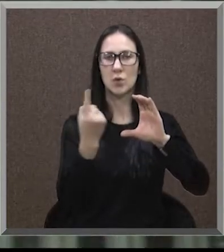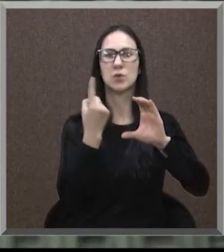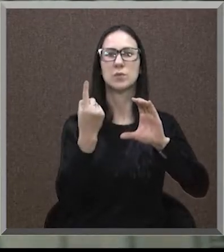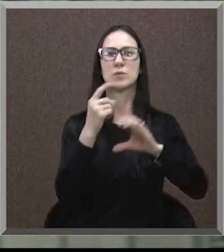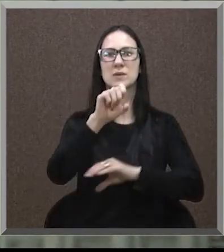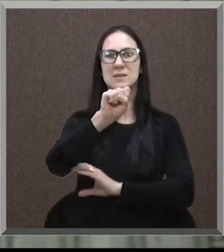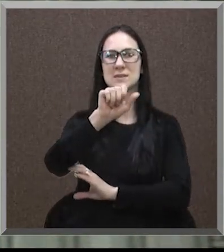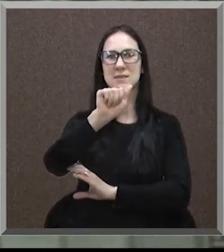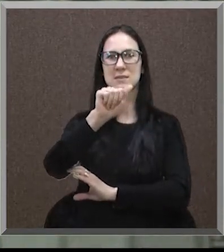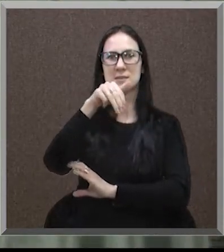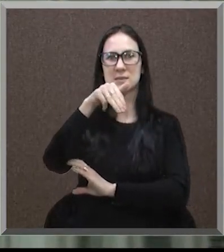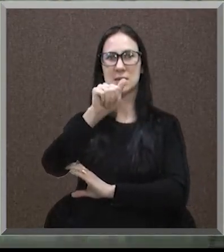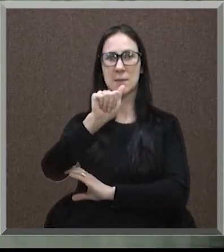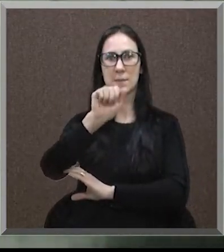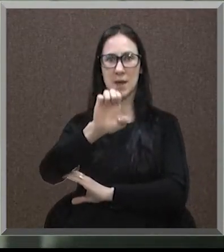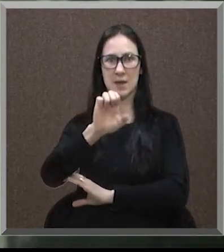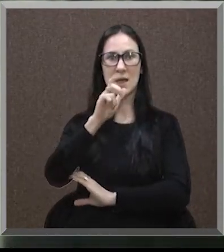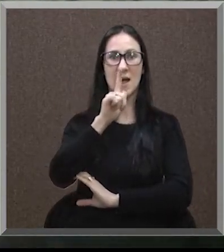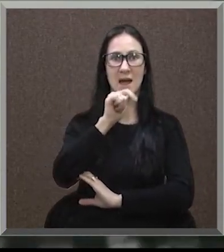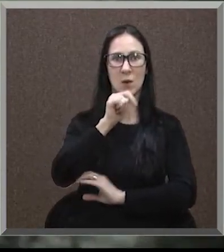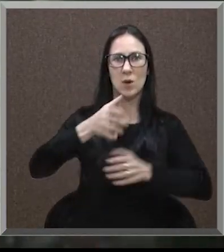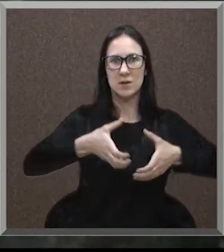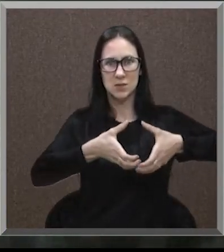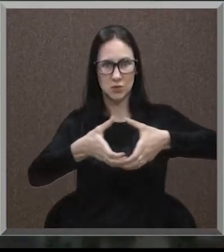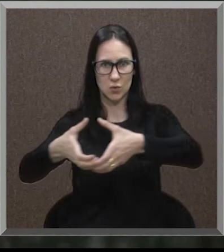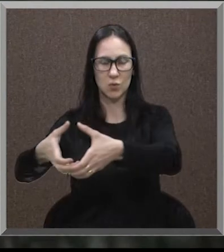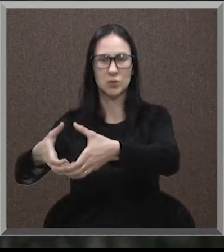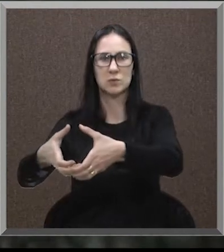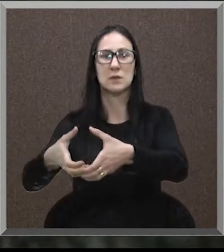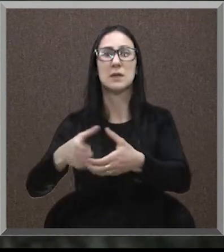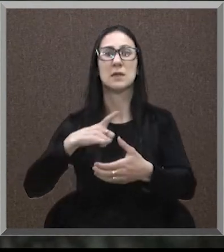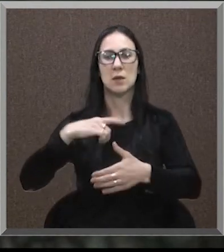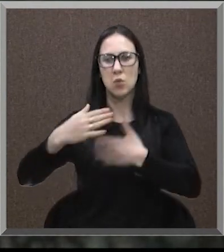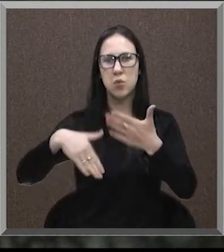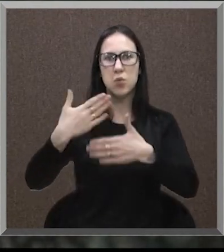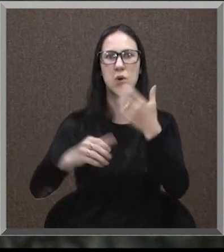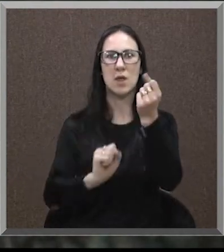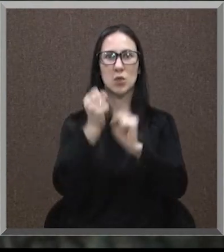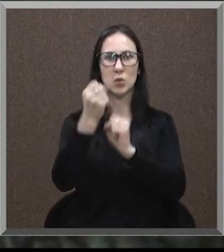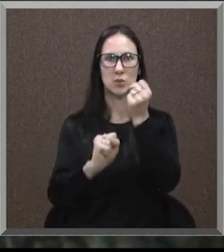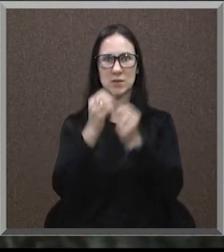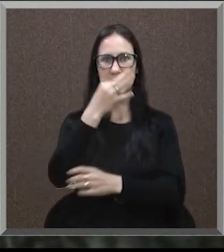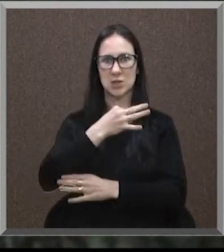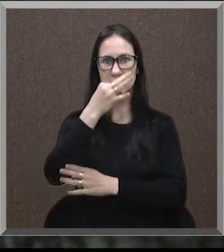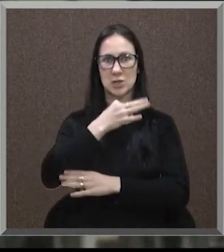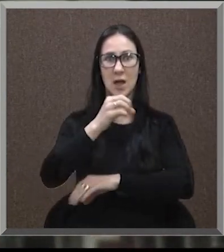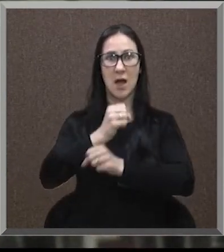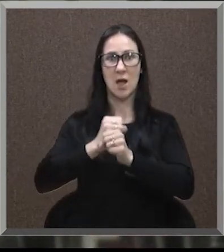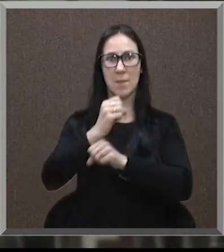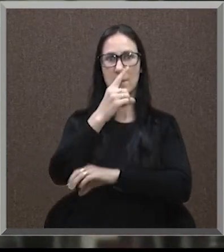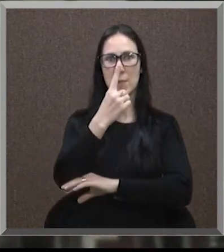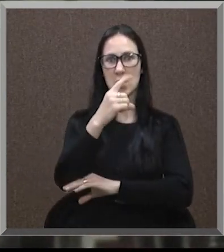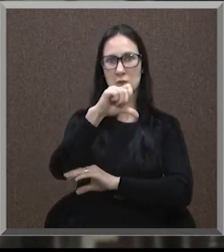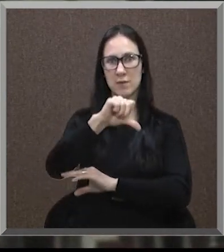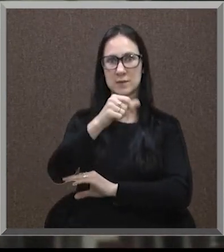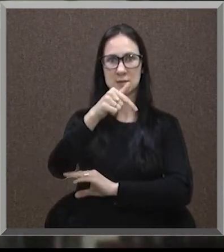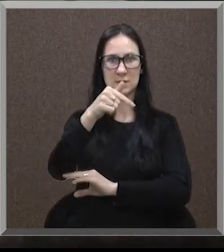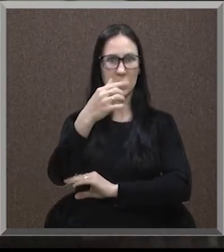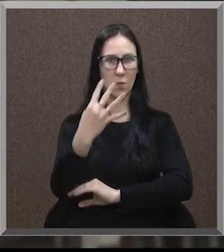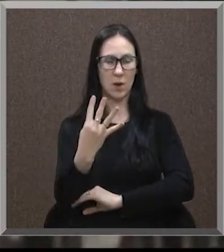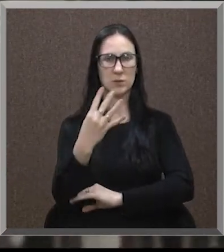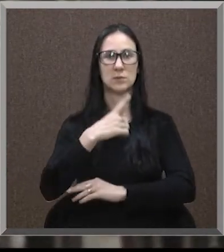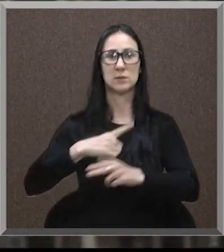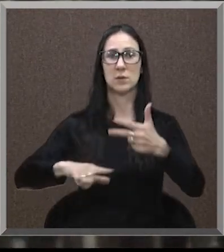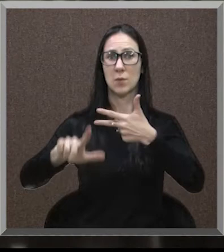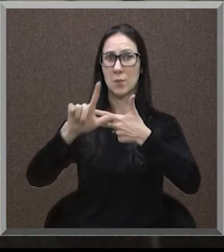SAMAI. Com o crescimento urbano e industrial de Caxias do Sul, em 1974, o Legislativo